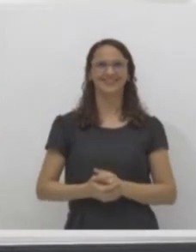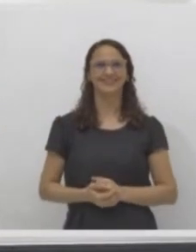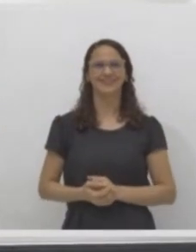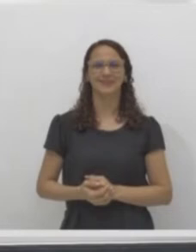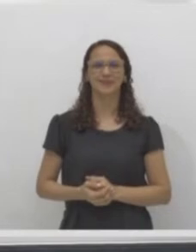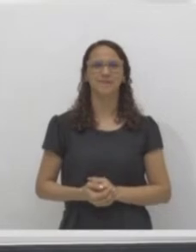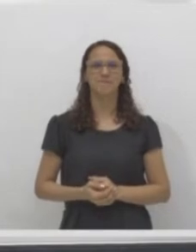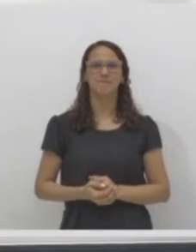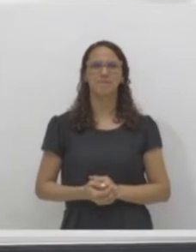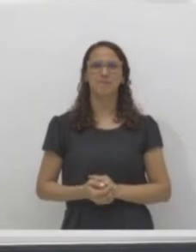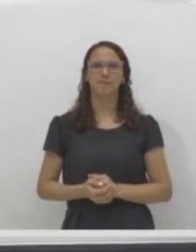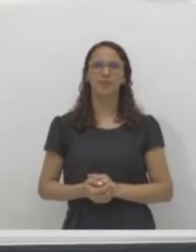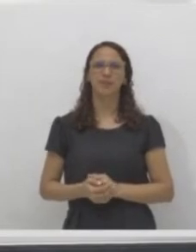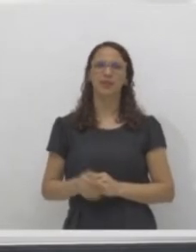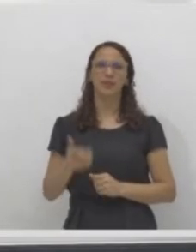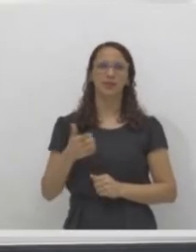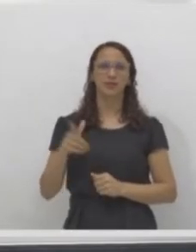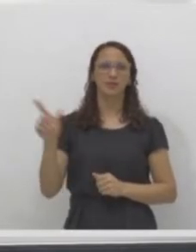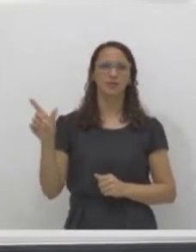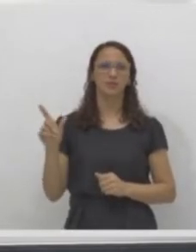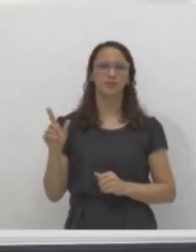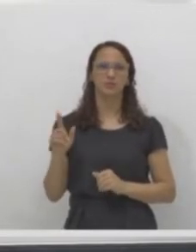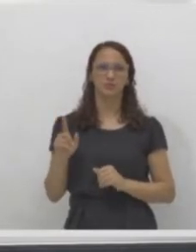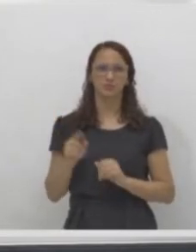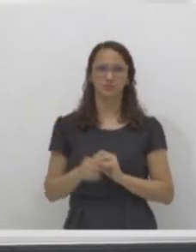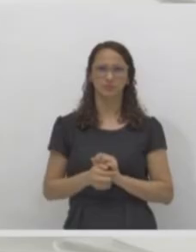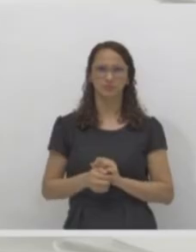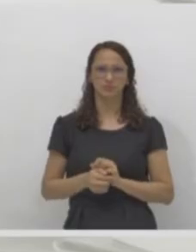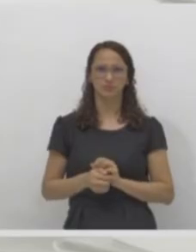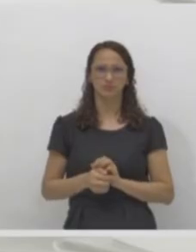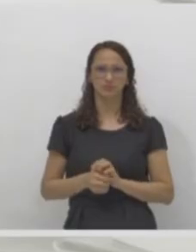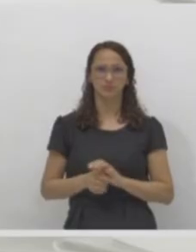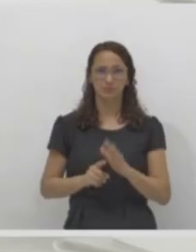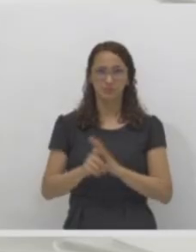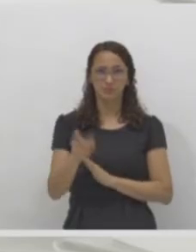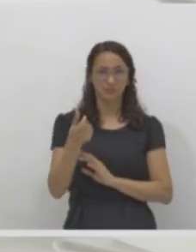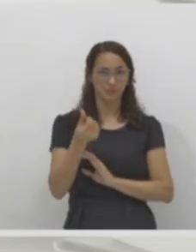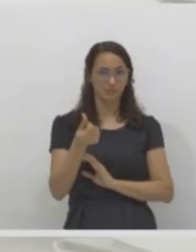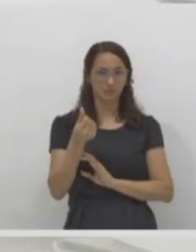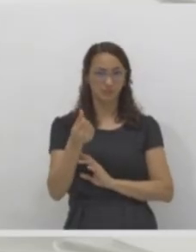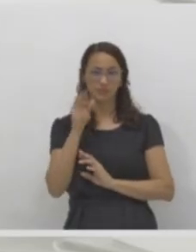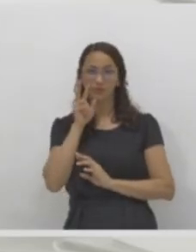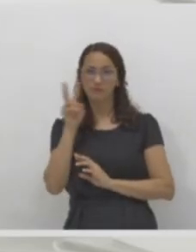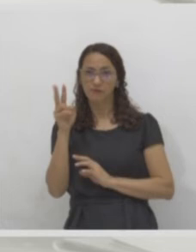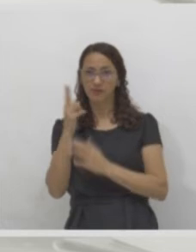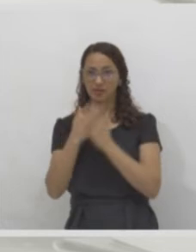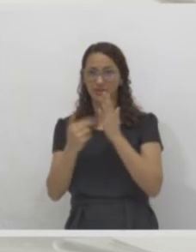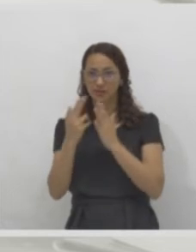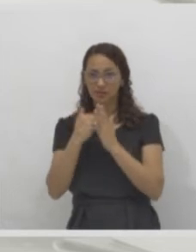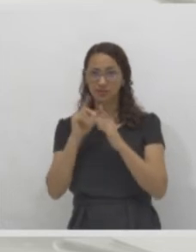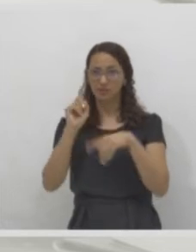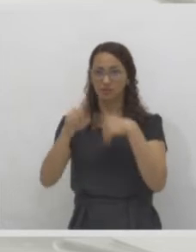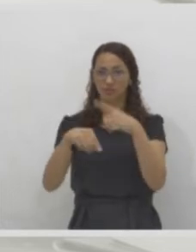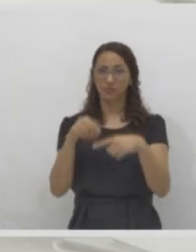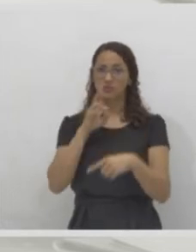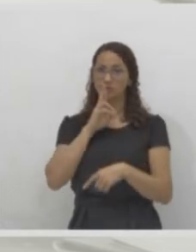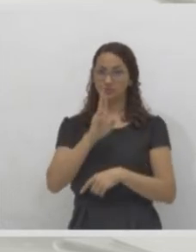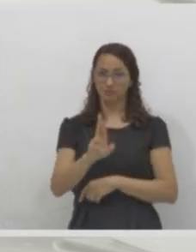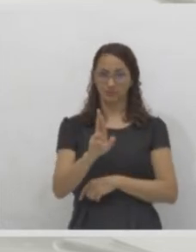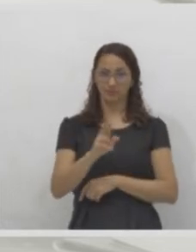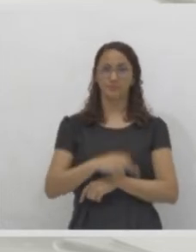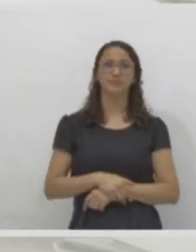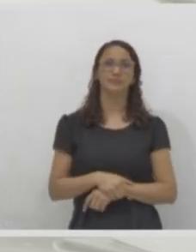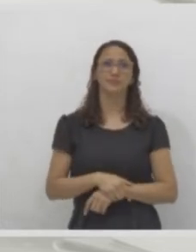Sexta questão. Observe a imagem e responda. Temos aí um peão e um trenzinho de brinquedo,